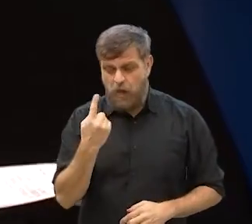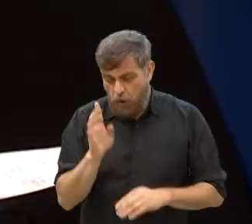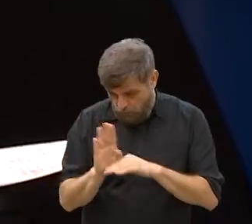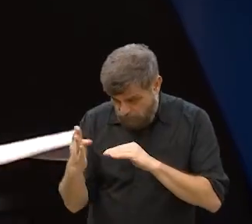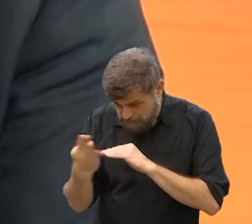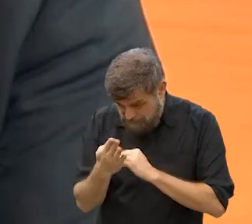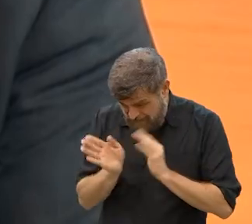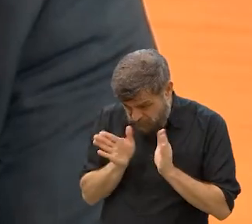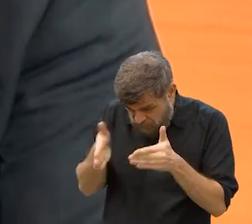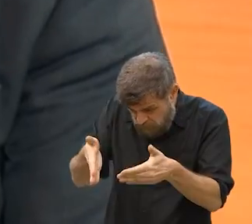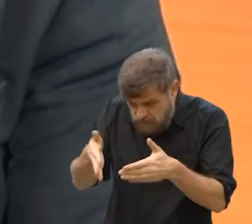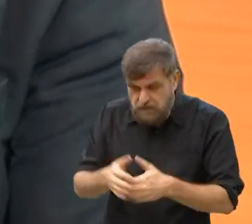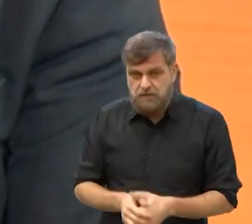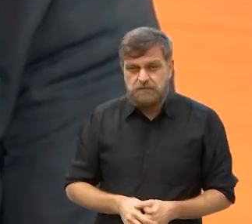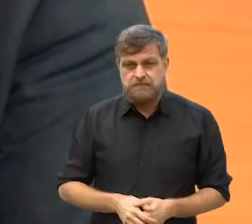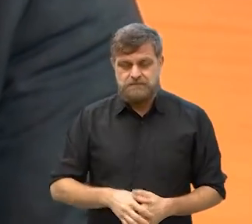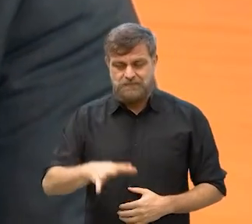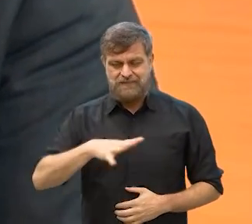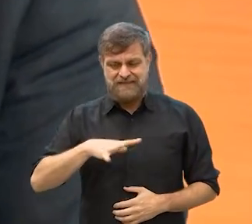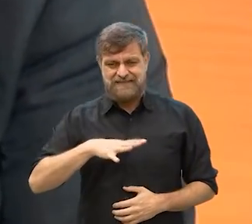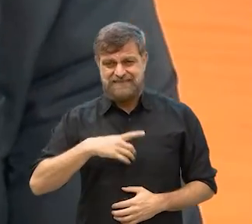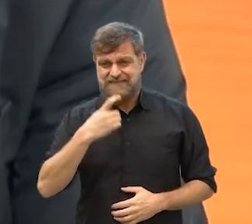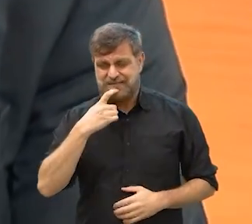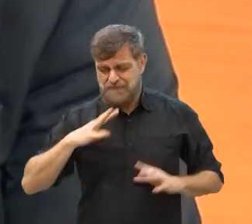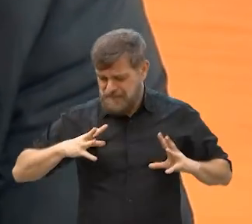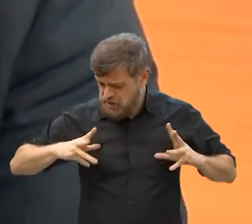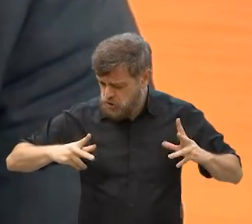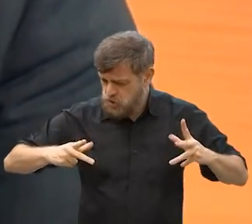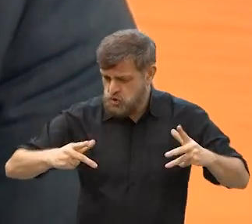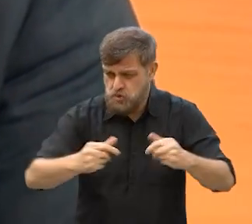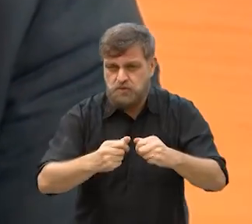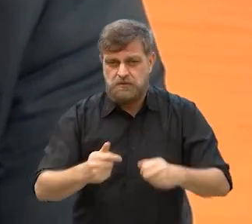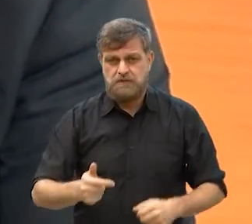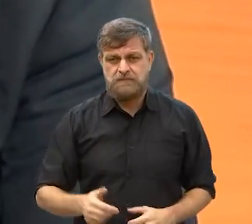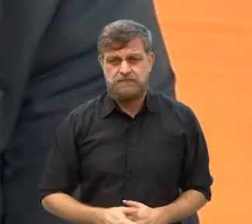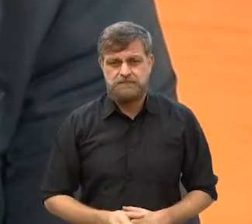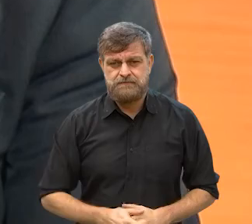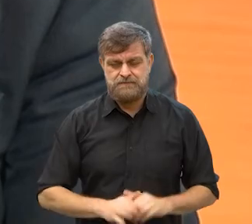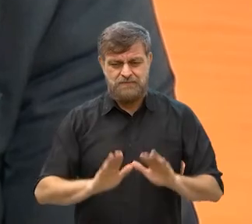bairro específico? Não, em toda a cidade. Mas nós estamos tendo